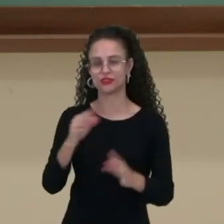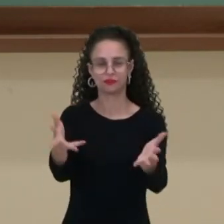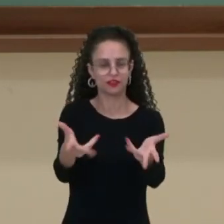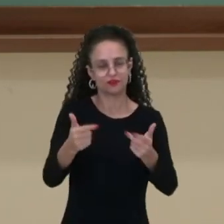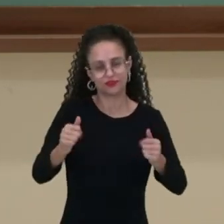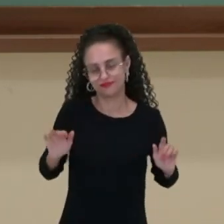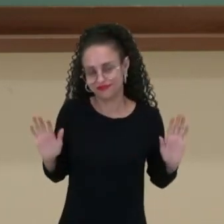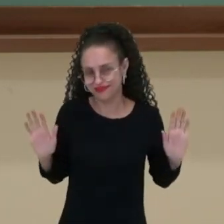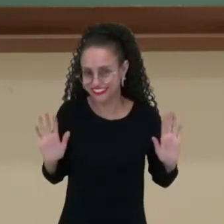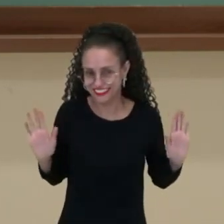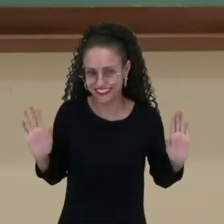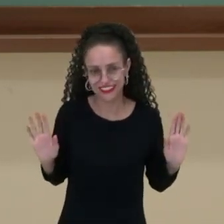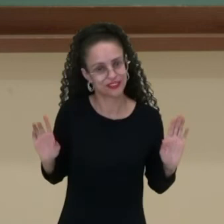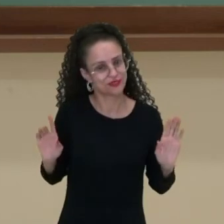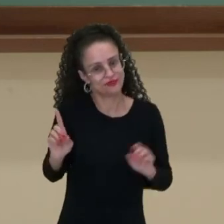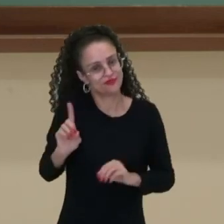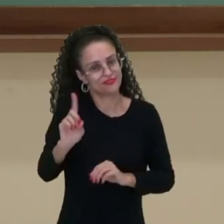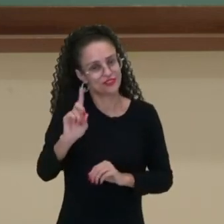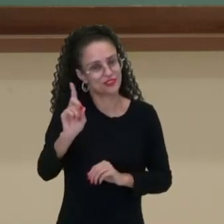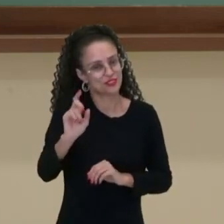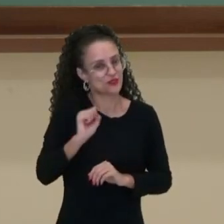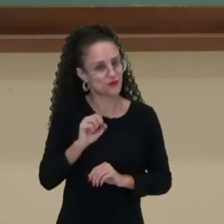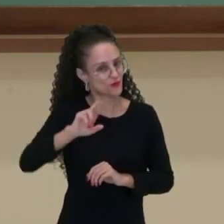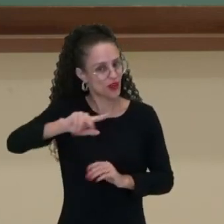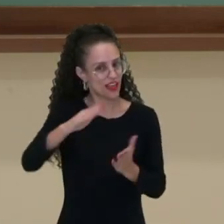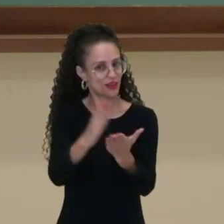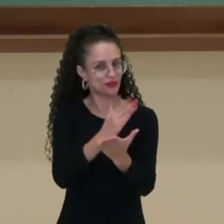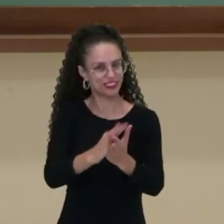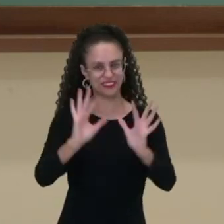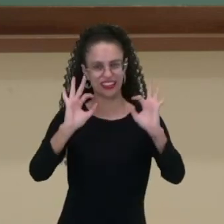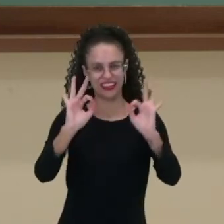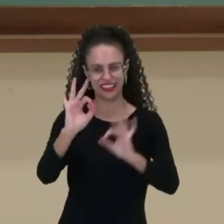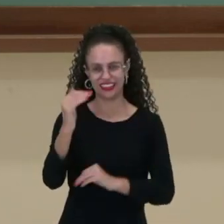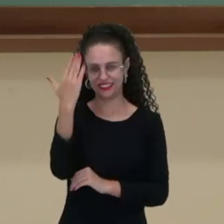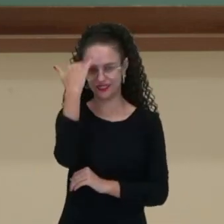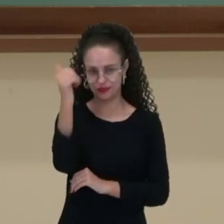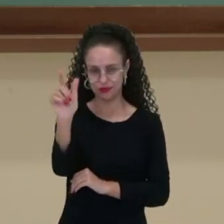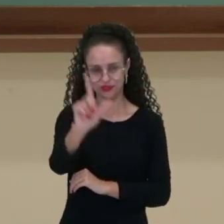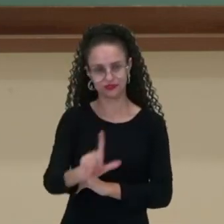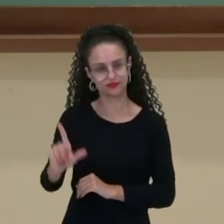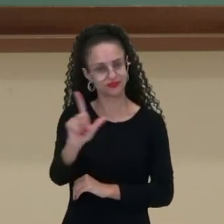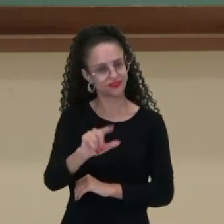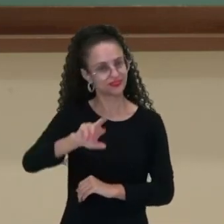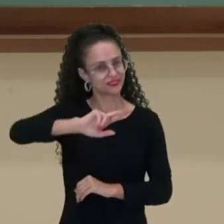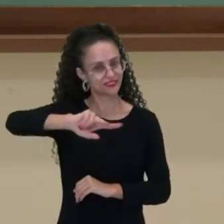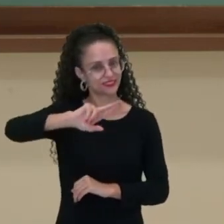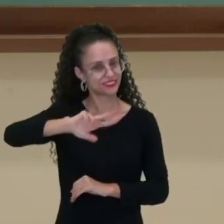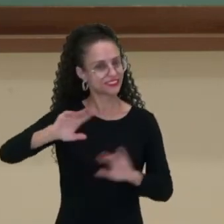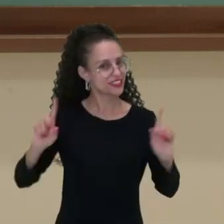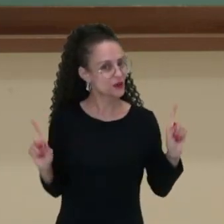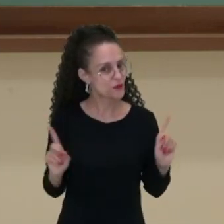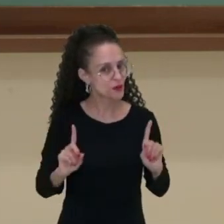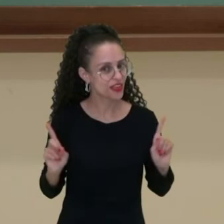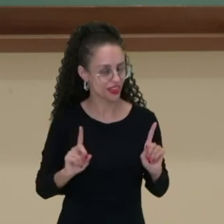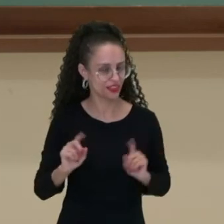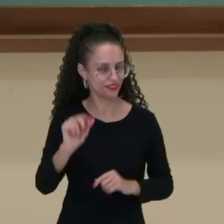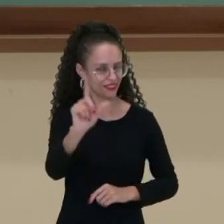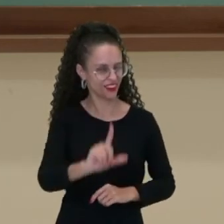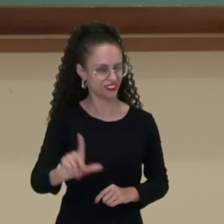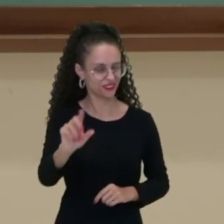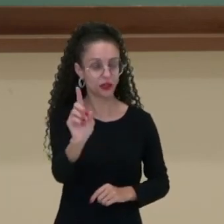maravilha! Não é um Peter Pan, né? Não é um Alice no País das